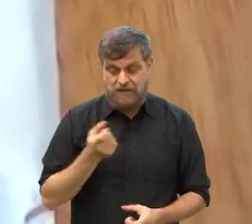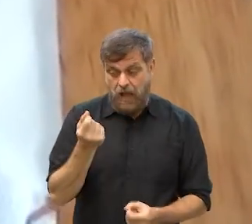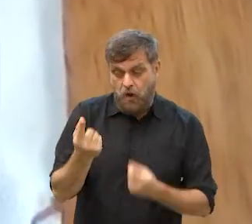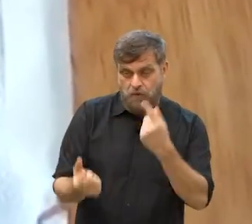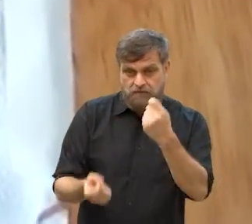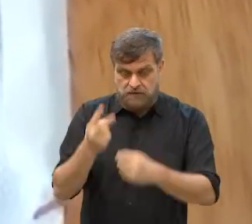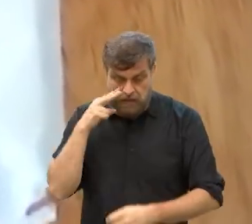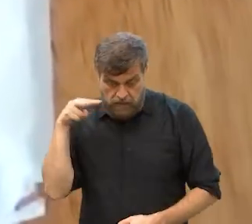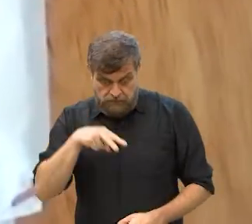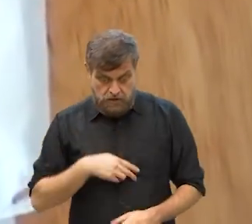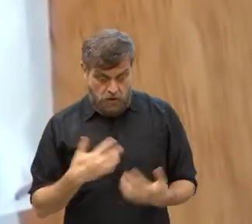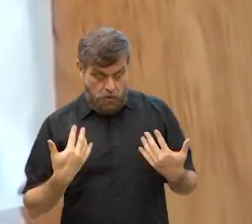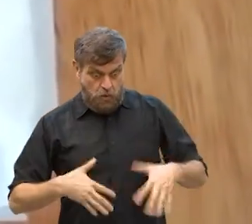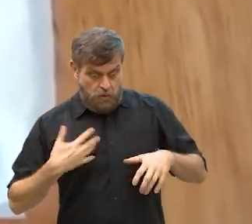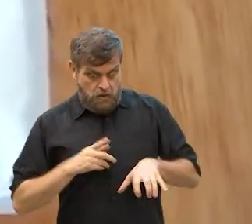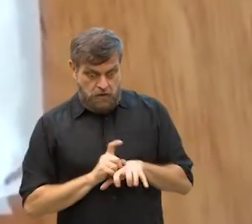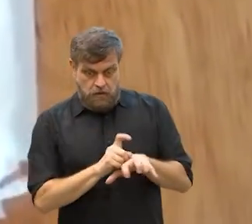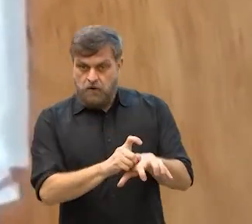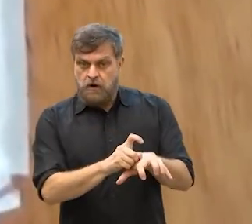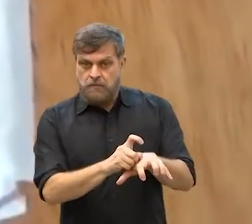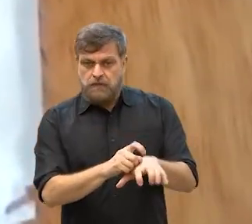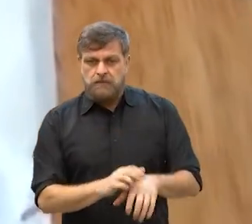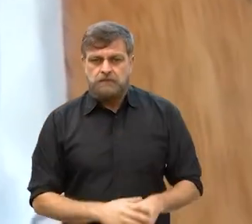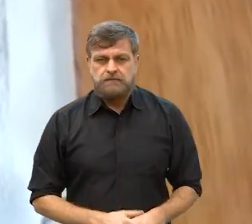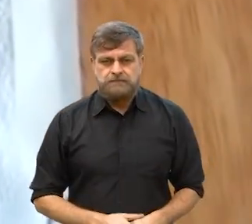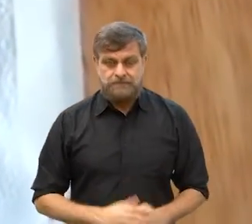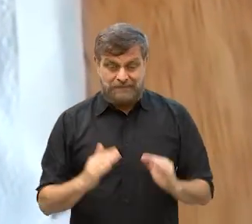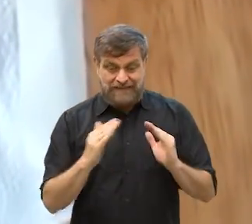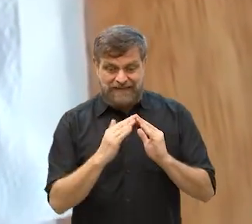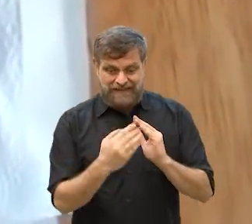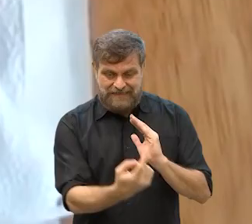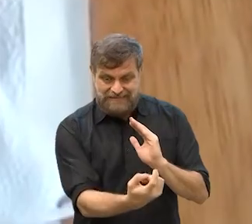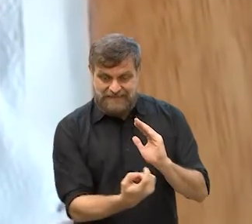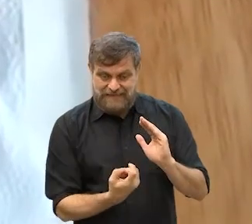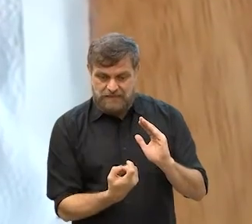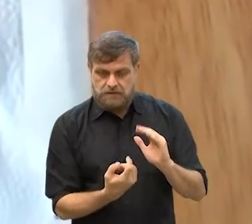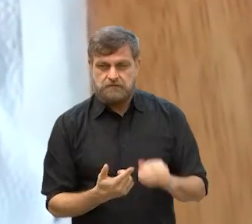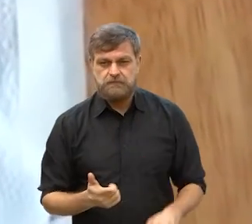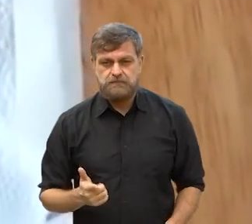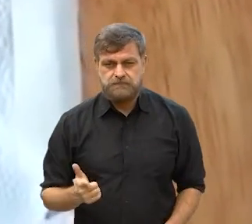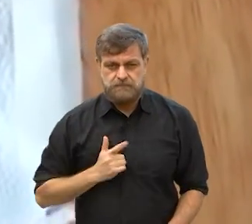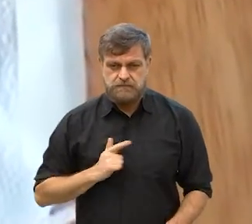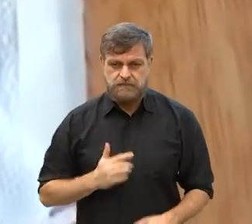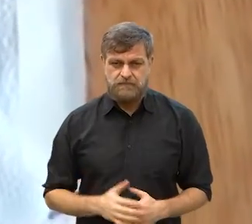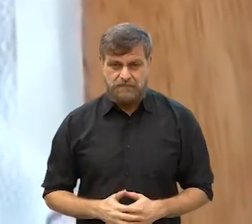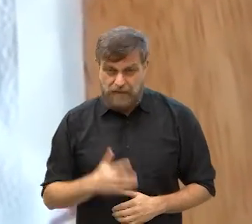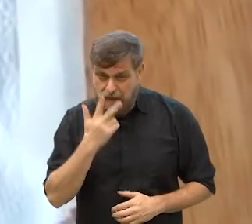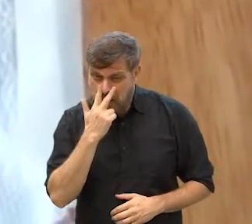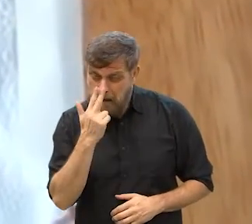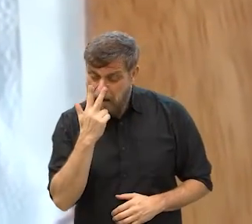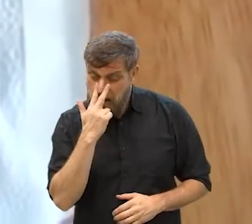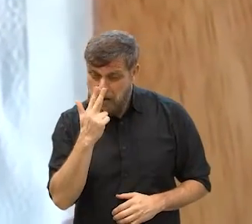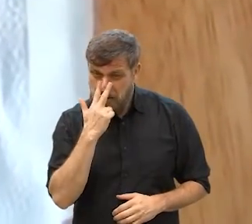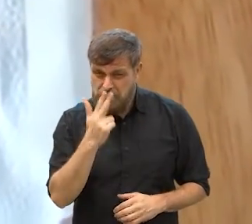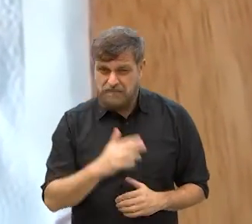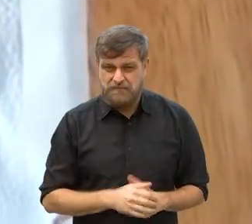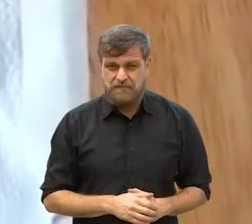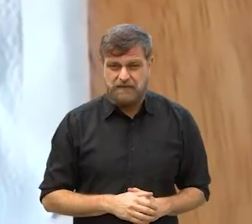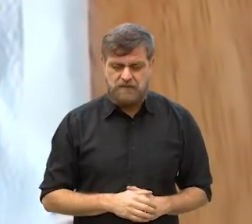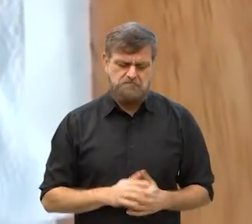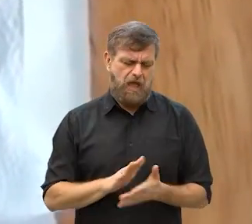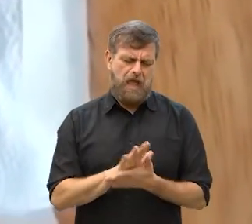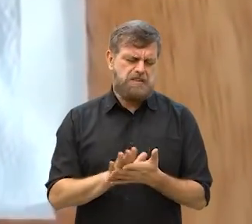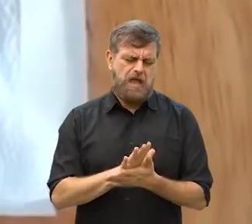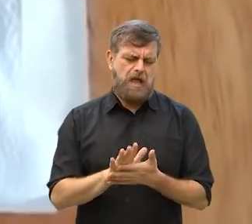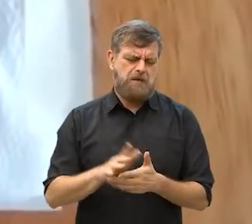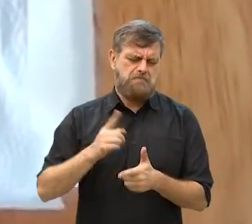ela é surpreendida com algum dentro de casa, né? Então, também, você vê, algo aparentemente